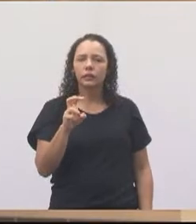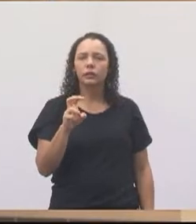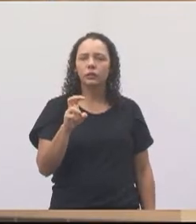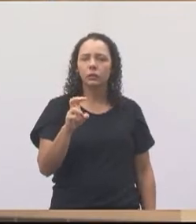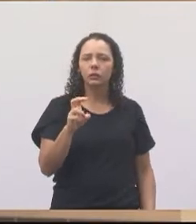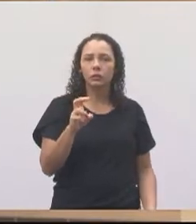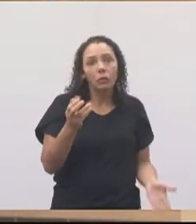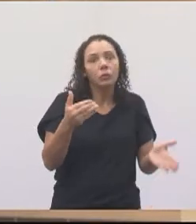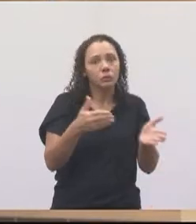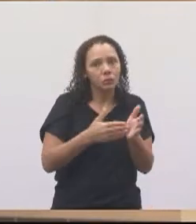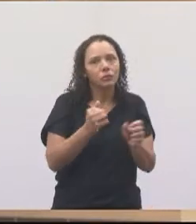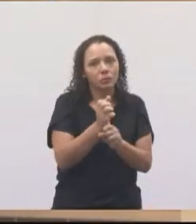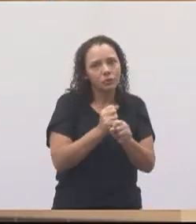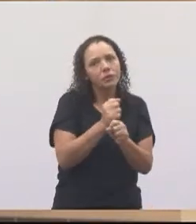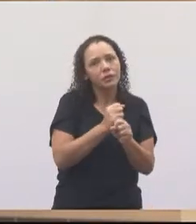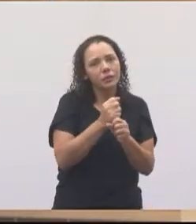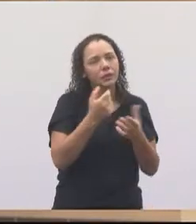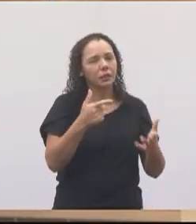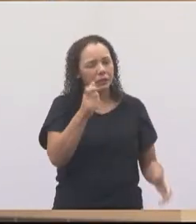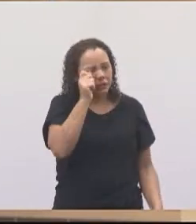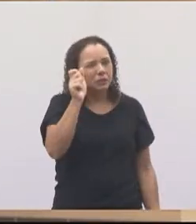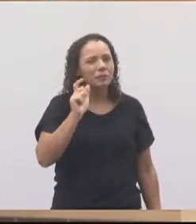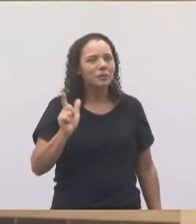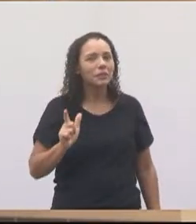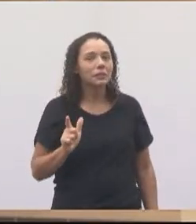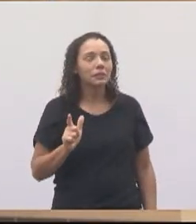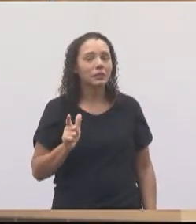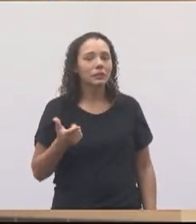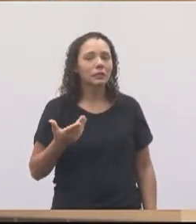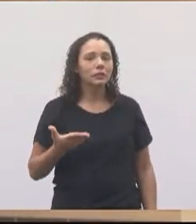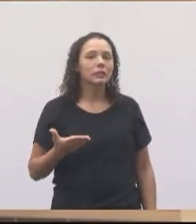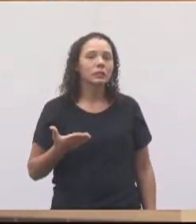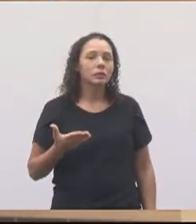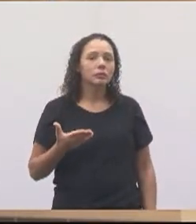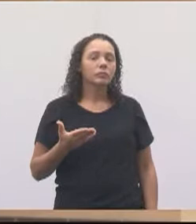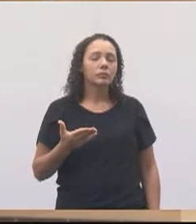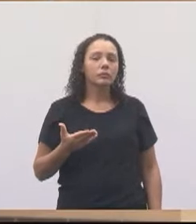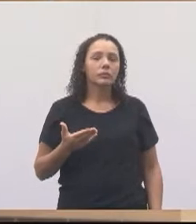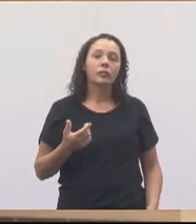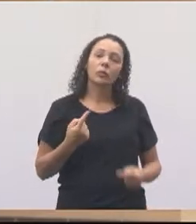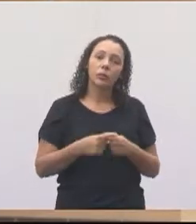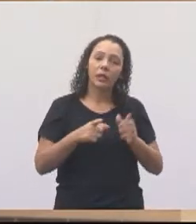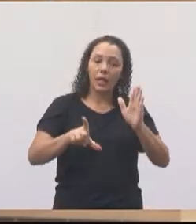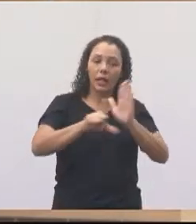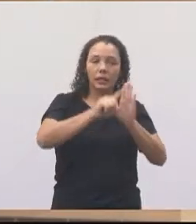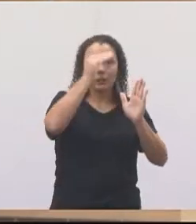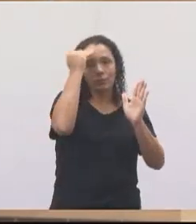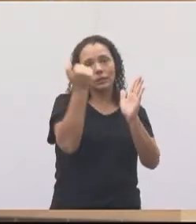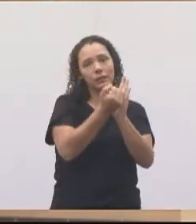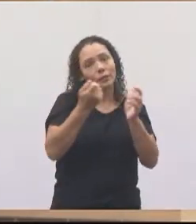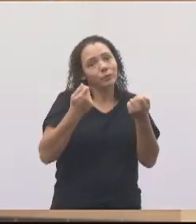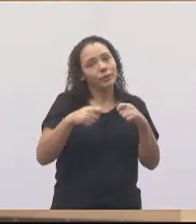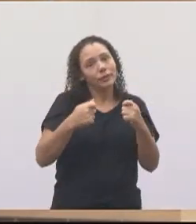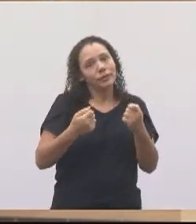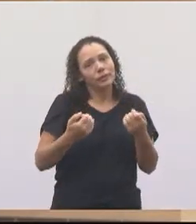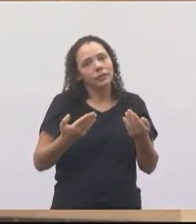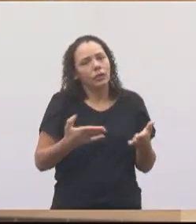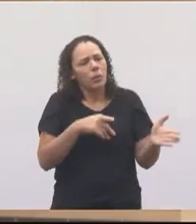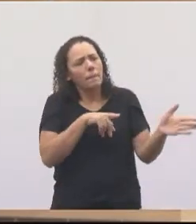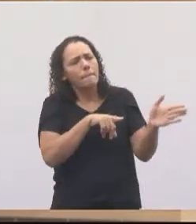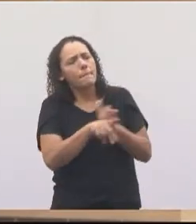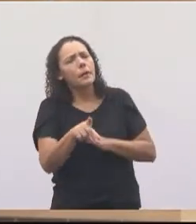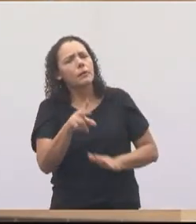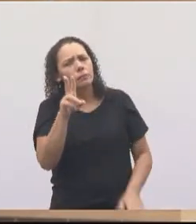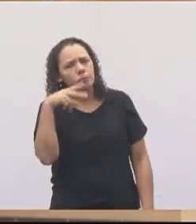último ano de governo, até por conta de cumprir aí uma legislação federal. E eu pergunto para os vereadores